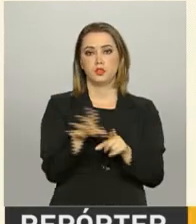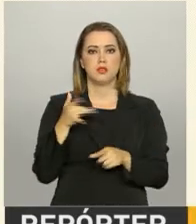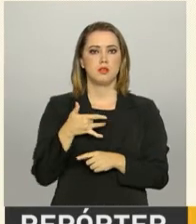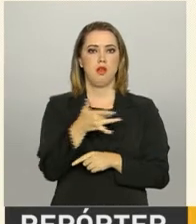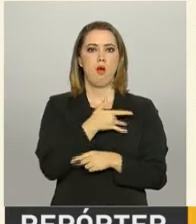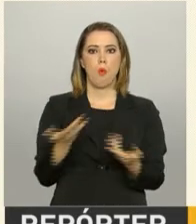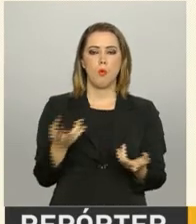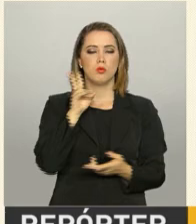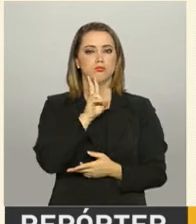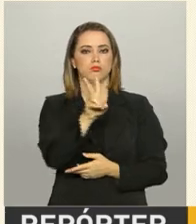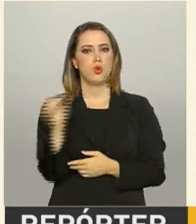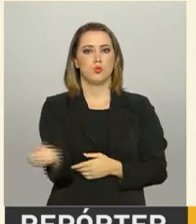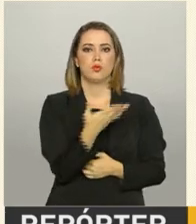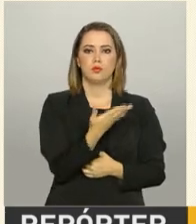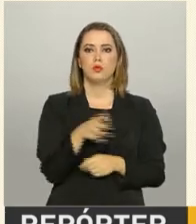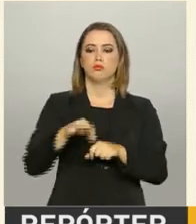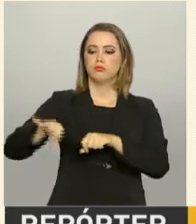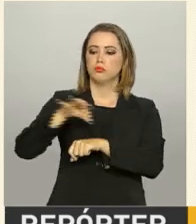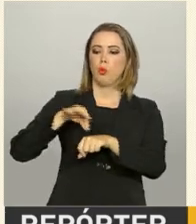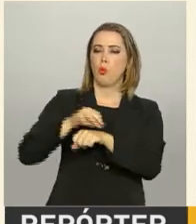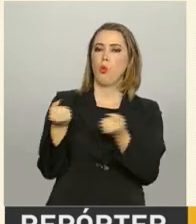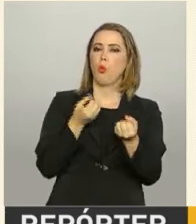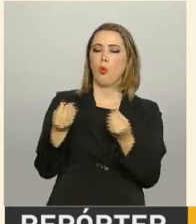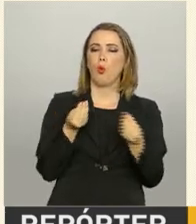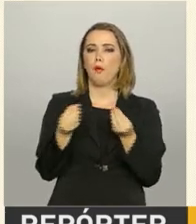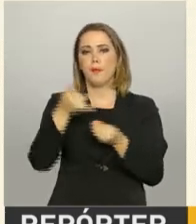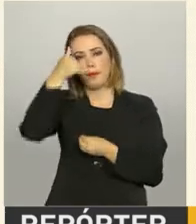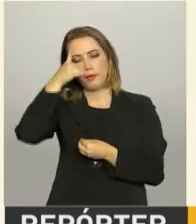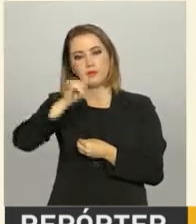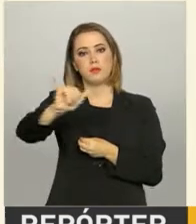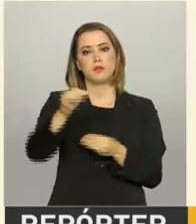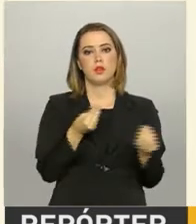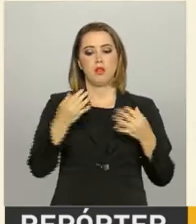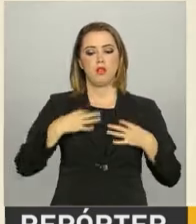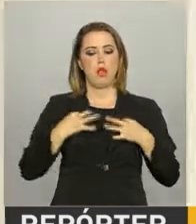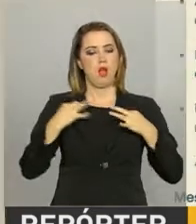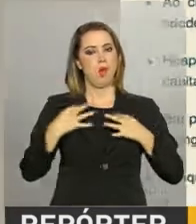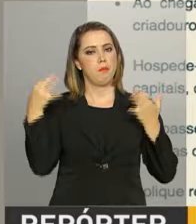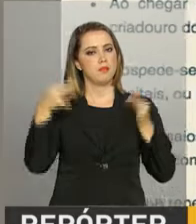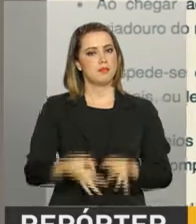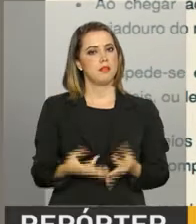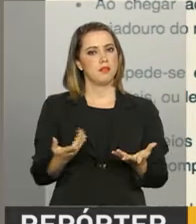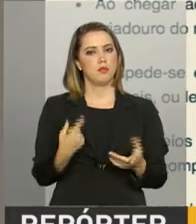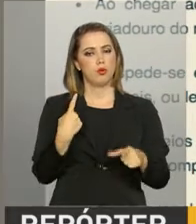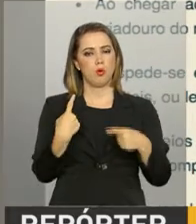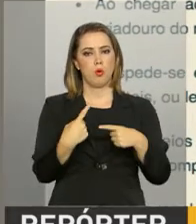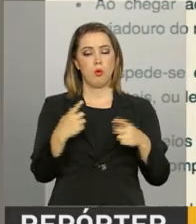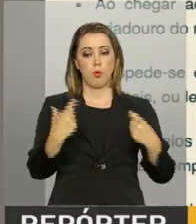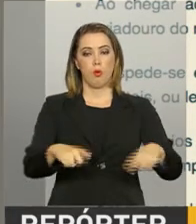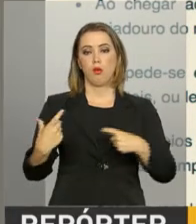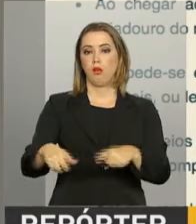prevenção de doenças causadas pelo mosquito aedes aegypti que dá dicas por exemplo do tipo de roupa que deve ser usada em roteiros de